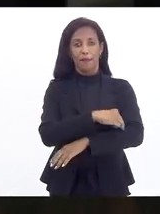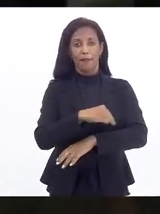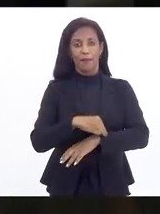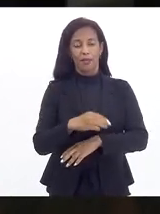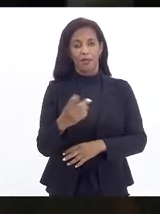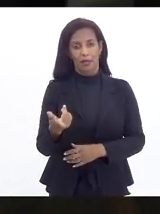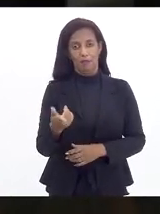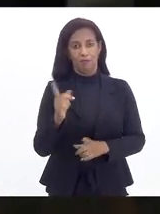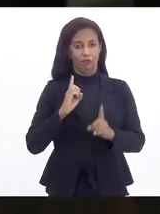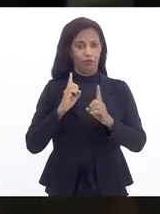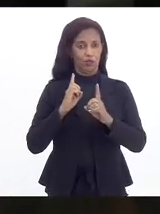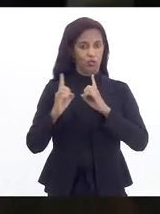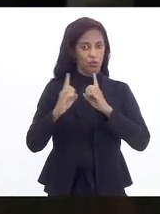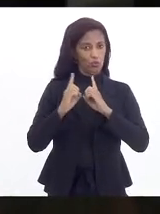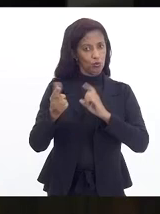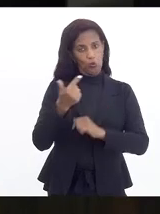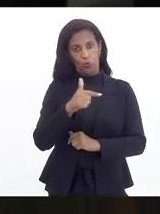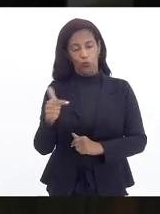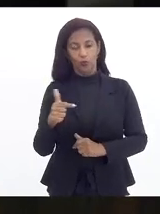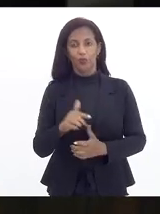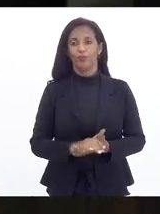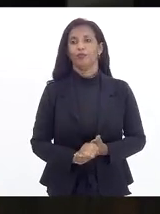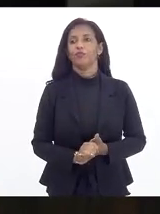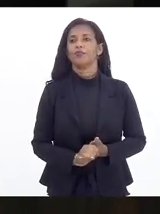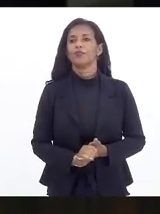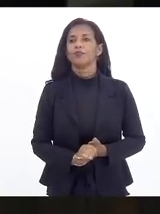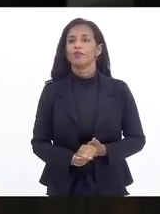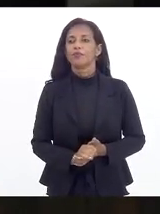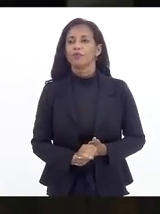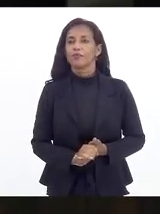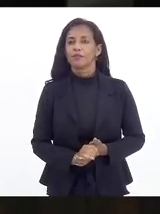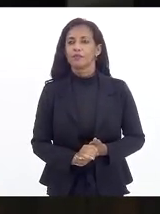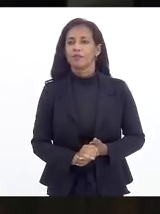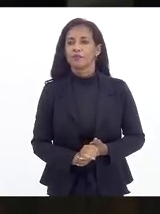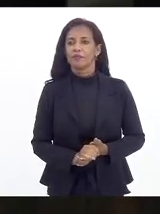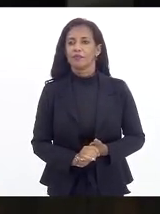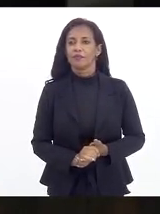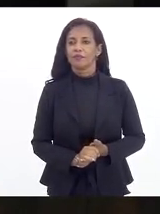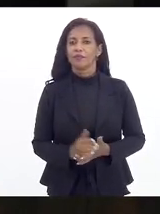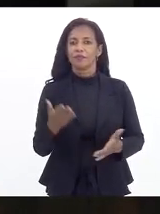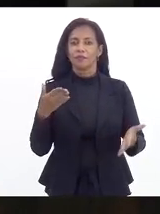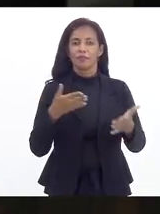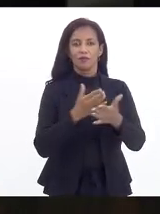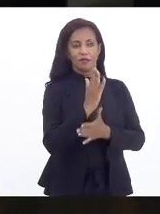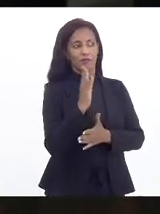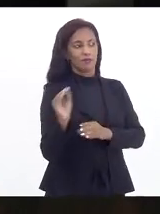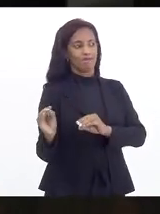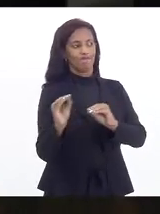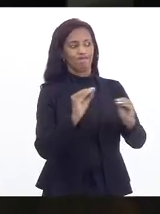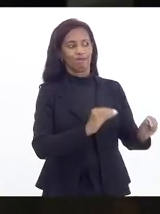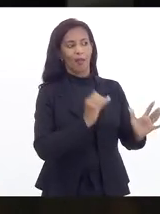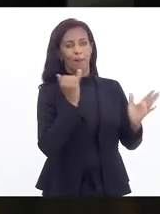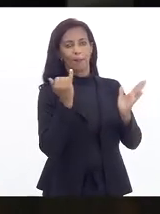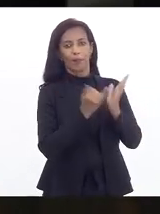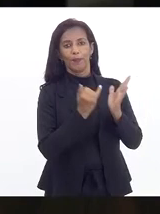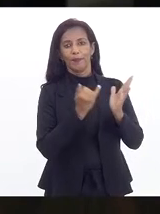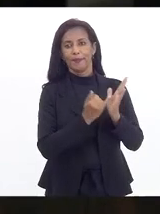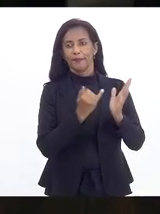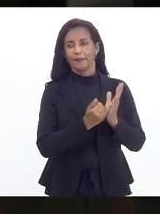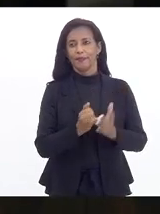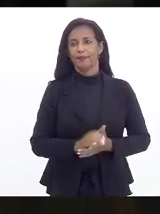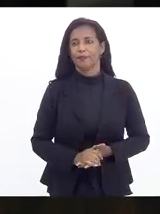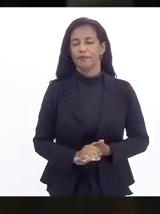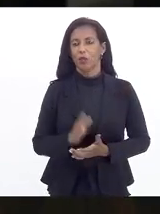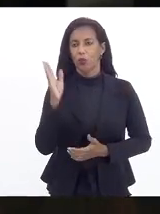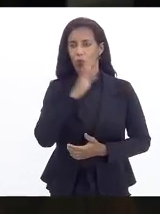Em discussão. Não havendo aquele discutir, encerra a discussão. Em votação, os senhores que aprovam, permaneçam como estão. Aprovado, vai à publicação. Em